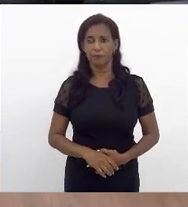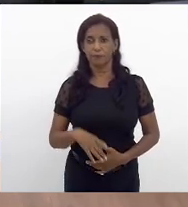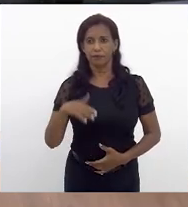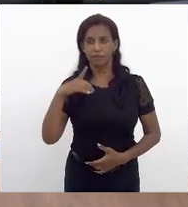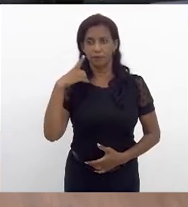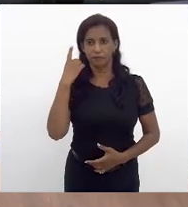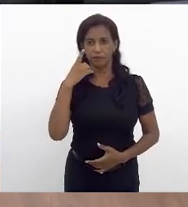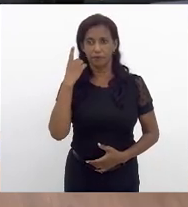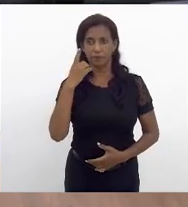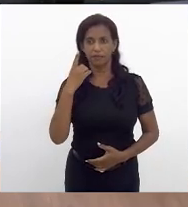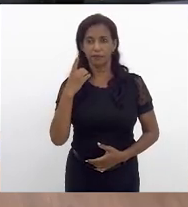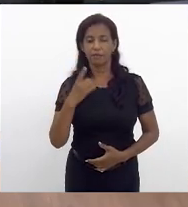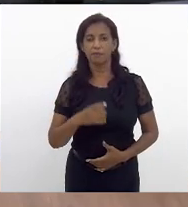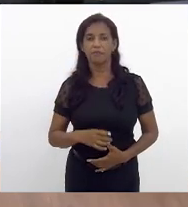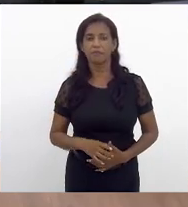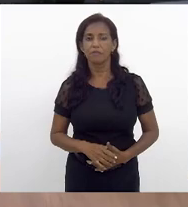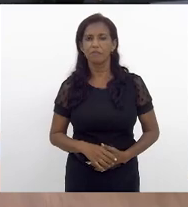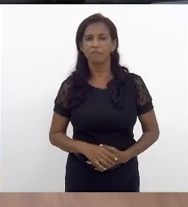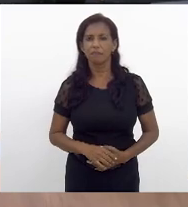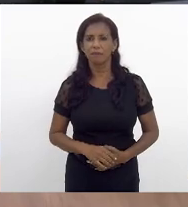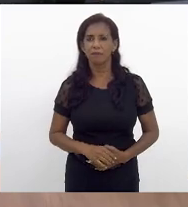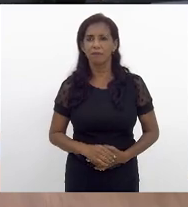Deputado Coronel Salema.